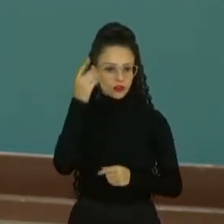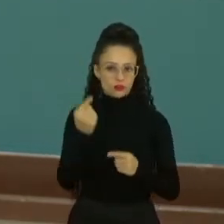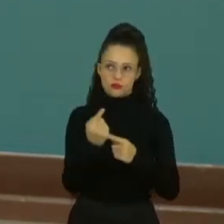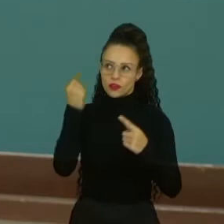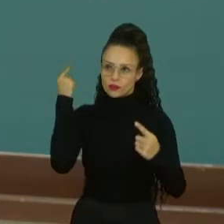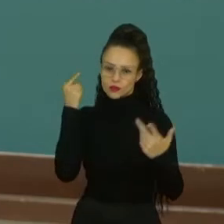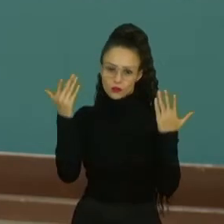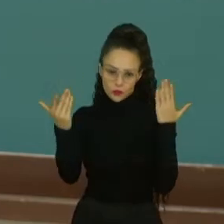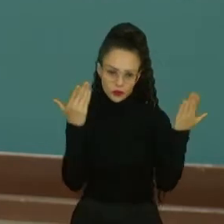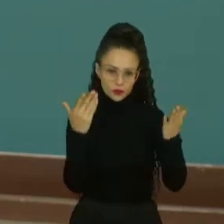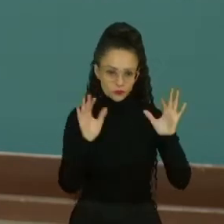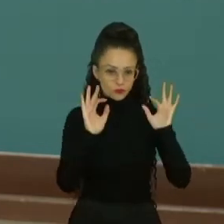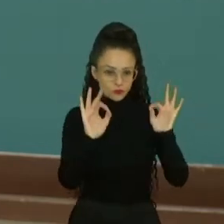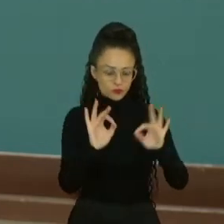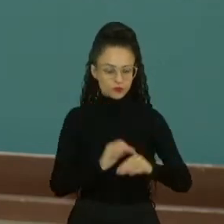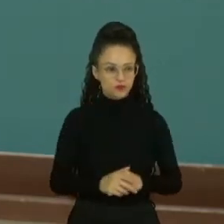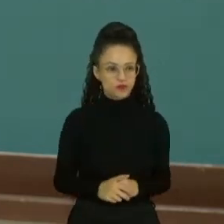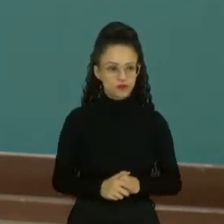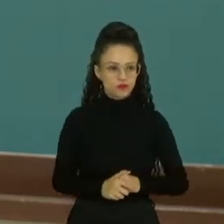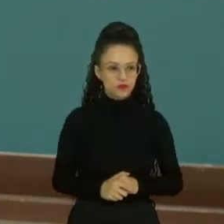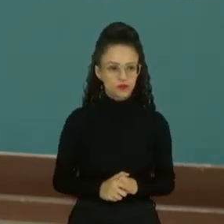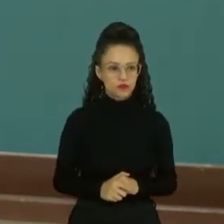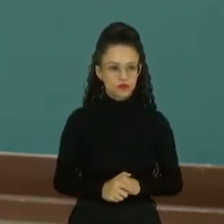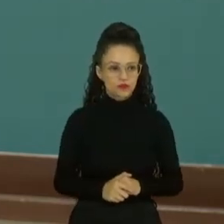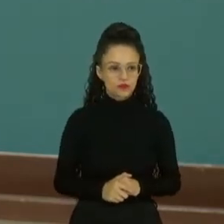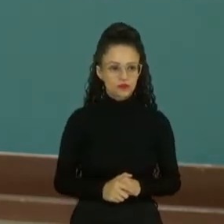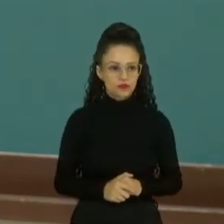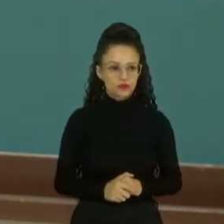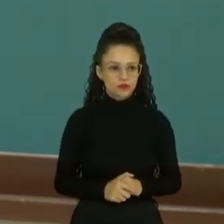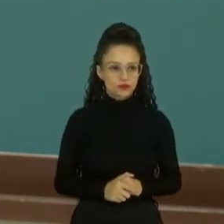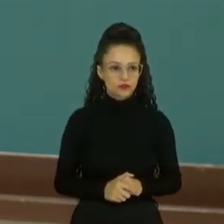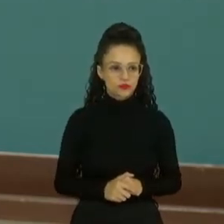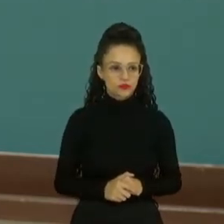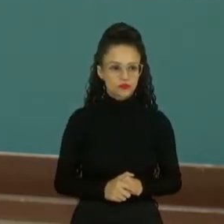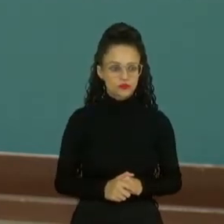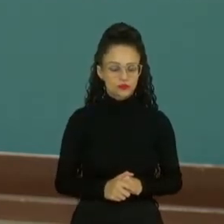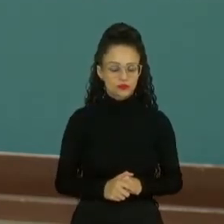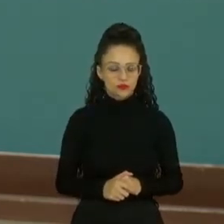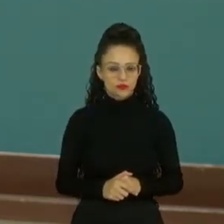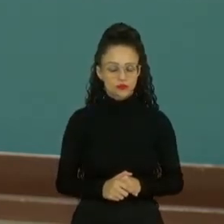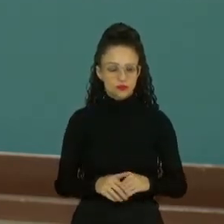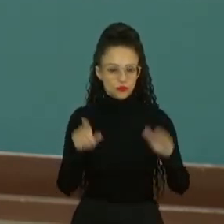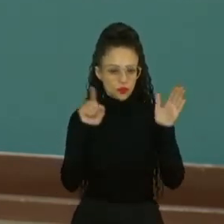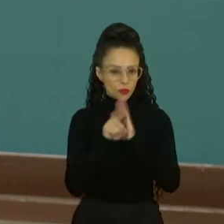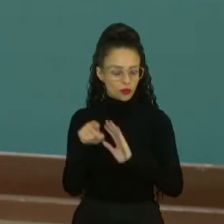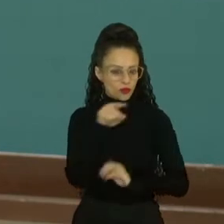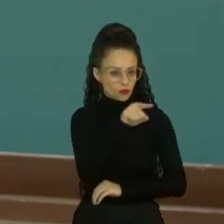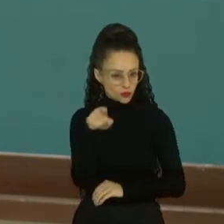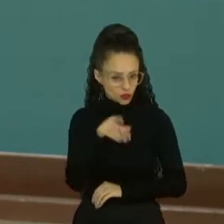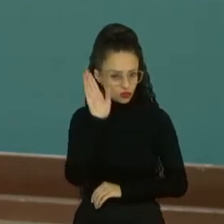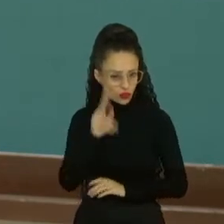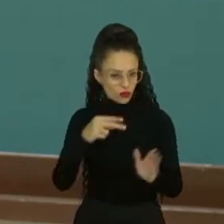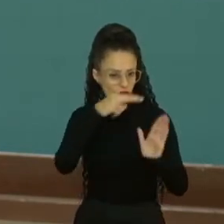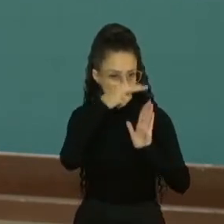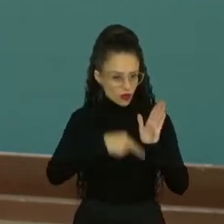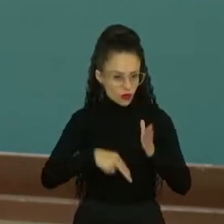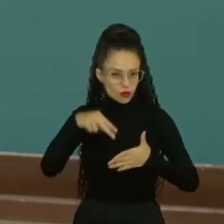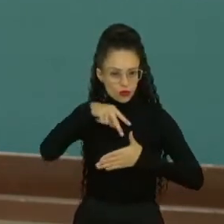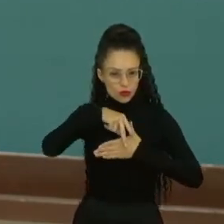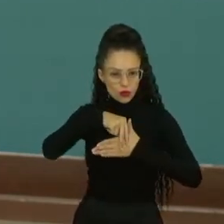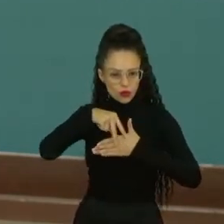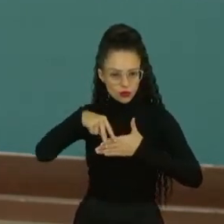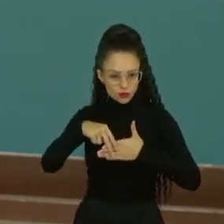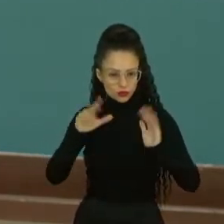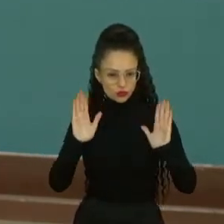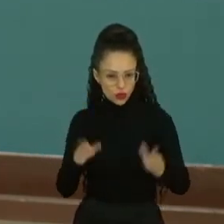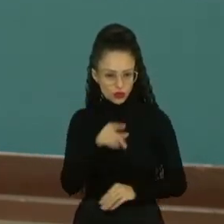antigamente, certo? Beleza? Vamos lá, então. Eu quero perguntar se você já leu cordéis, já teve essa